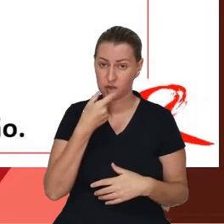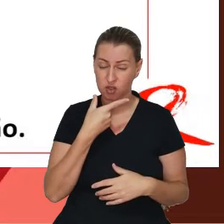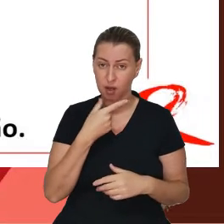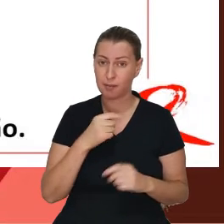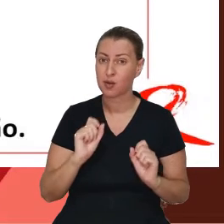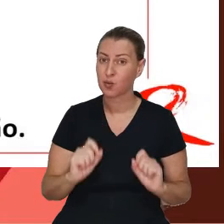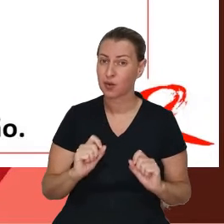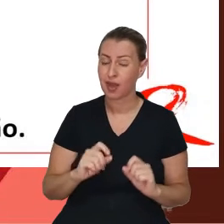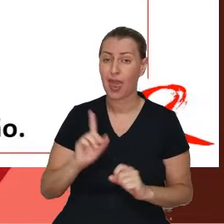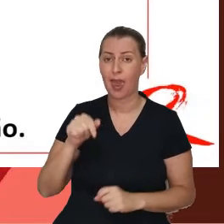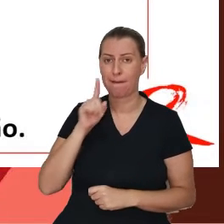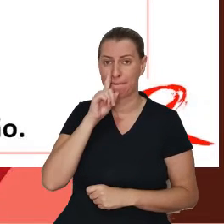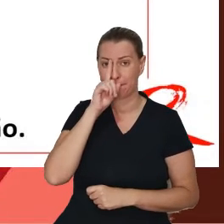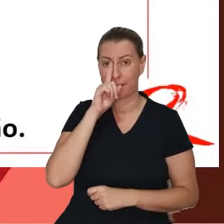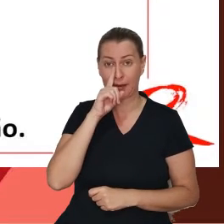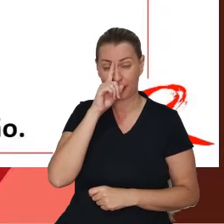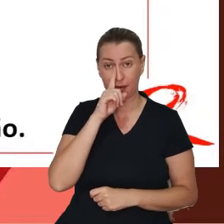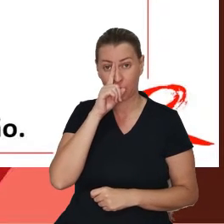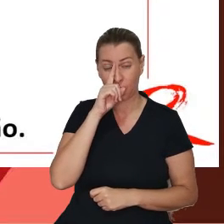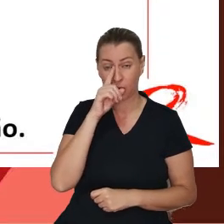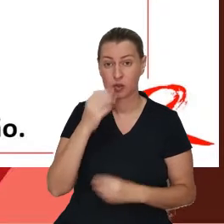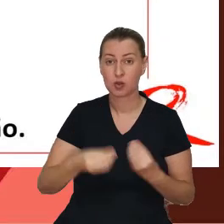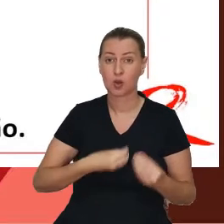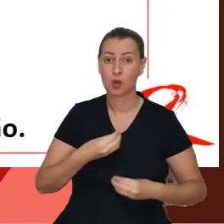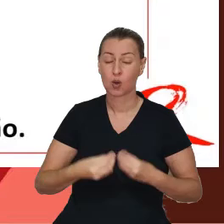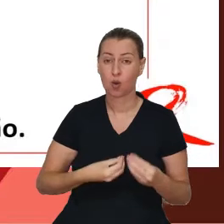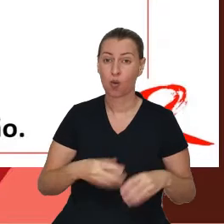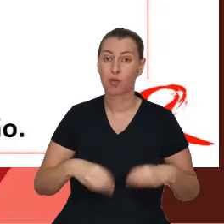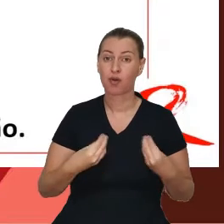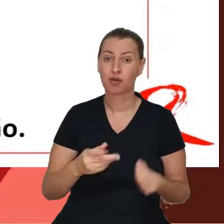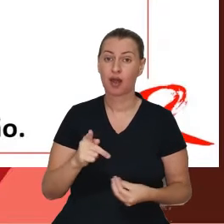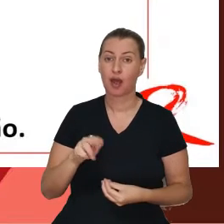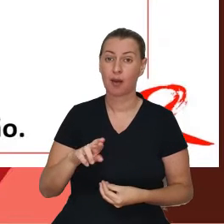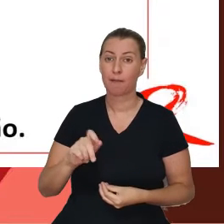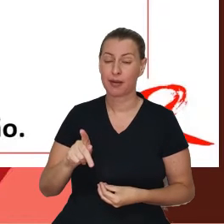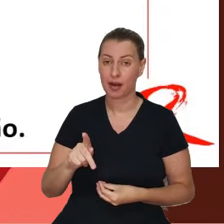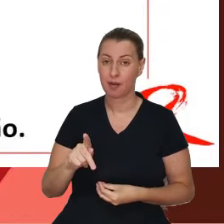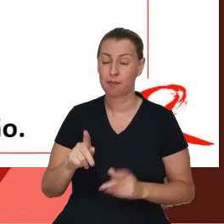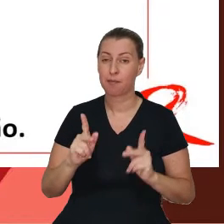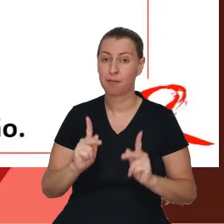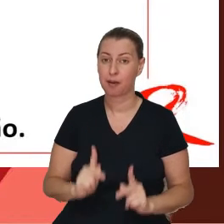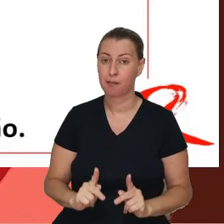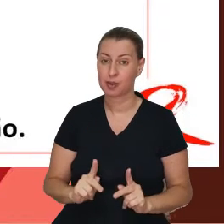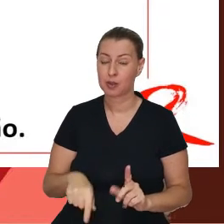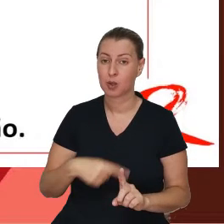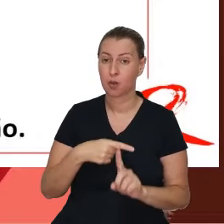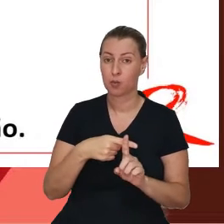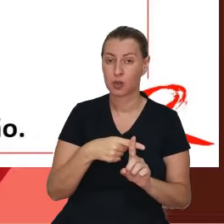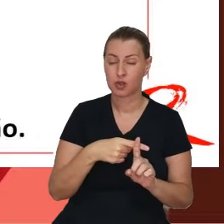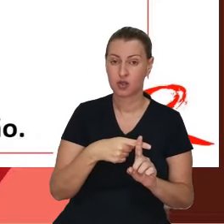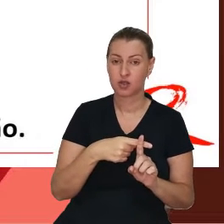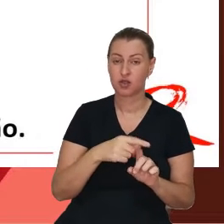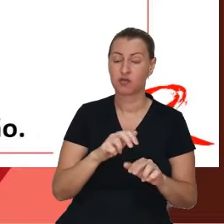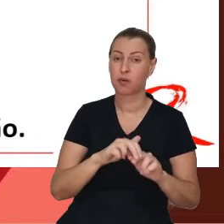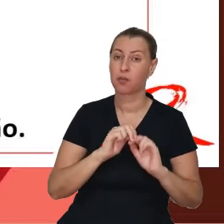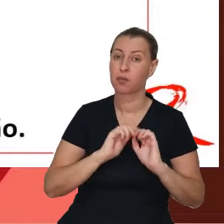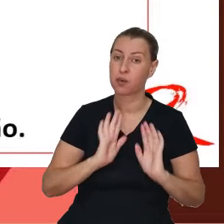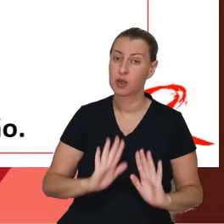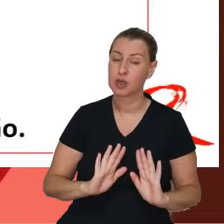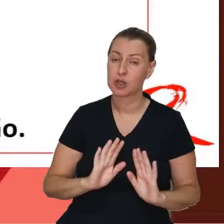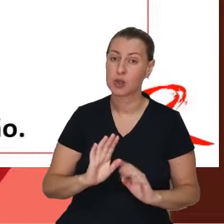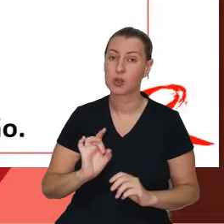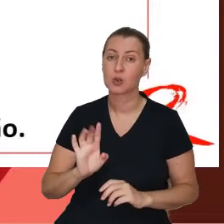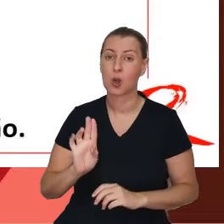é muito perigoso dar PrEP para alguém que venha a positivar. Então, a gente usar só inibidor